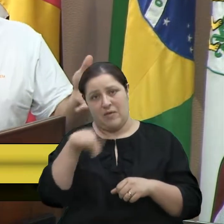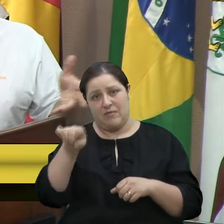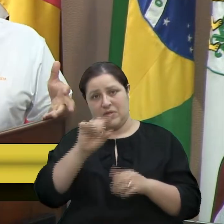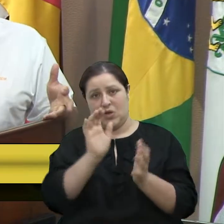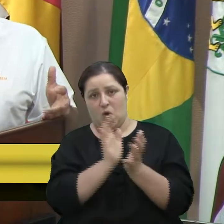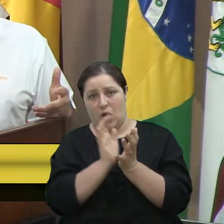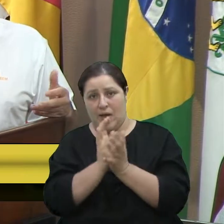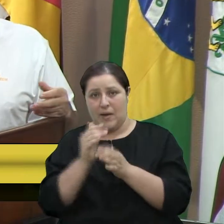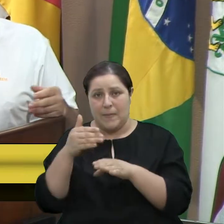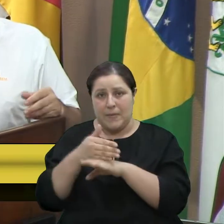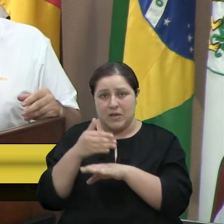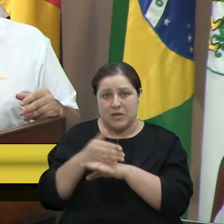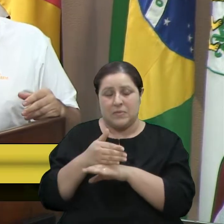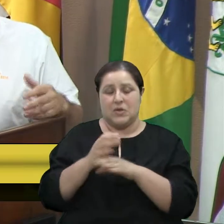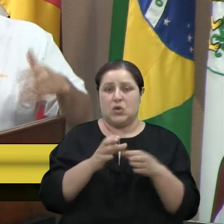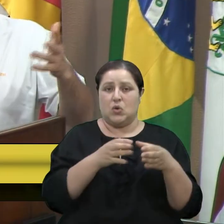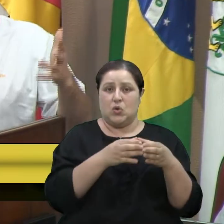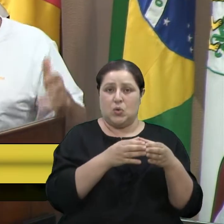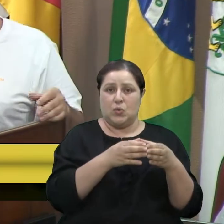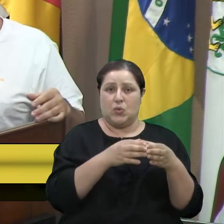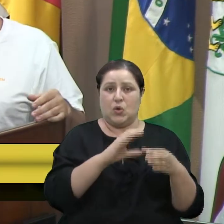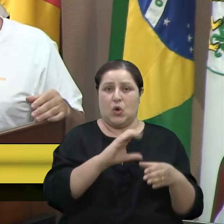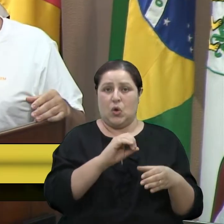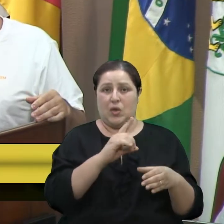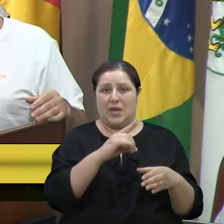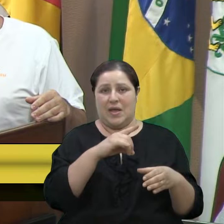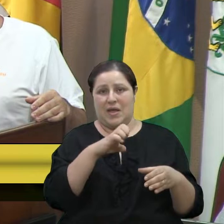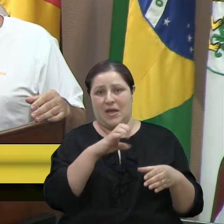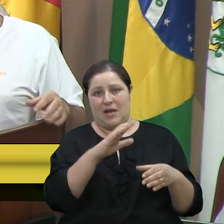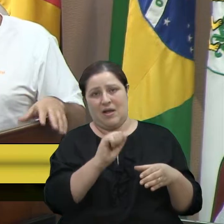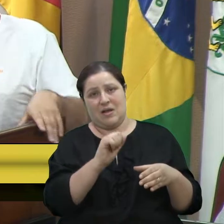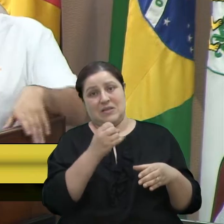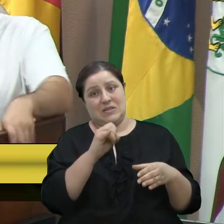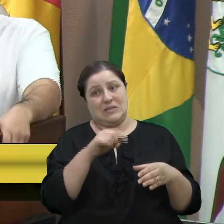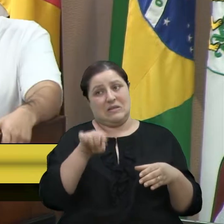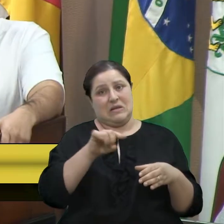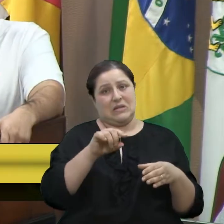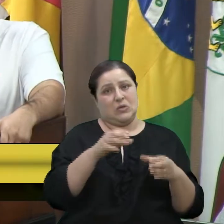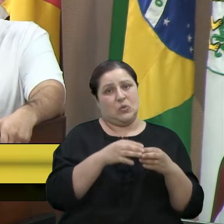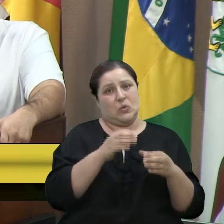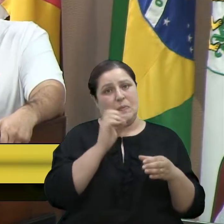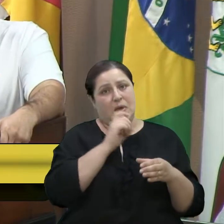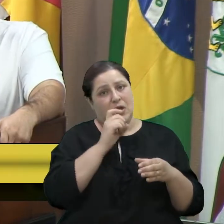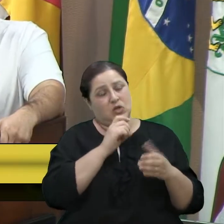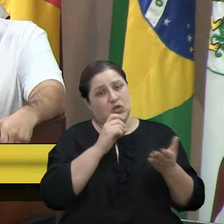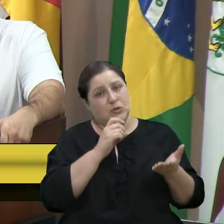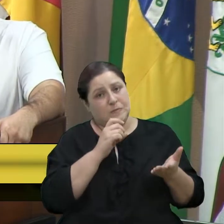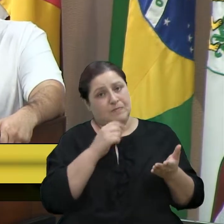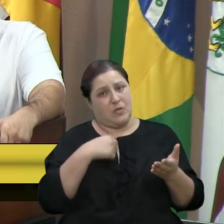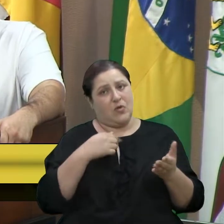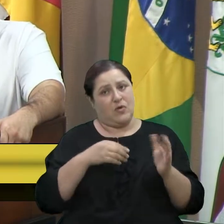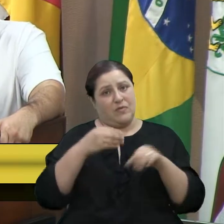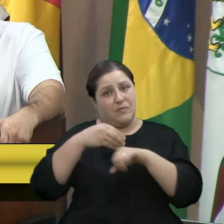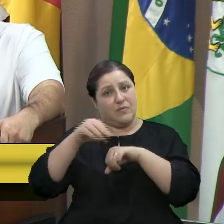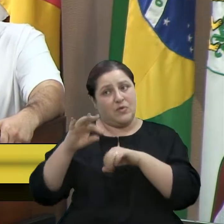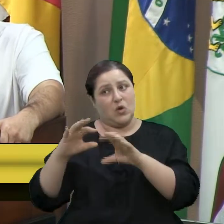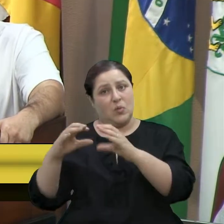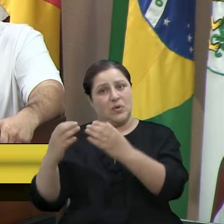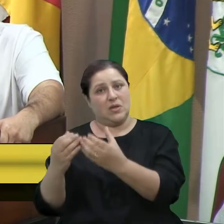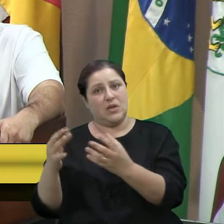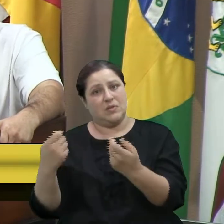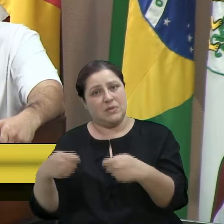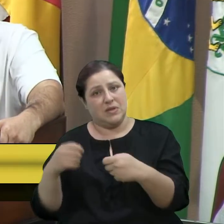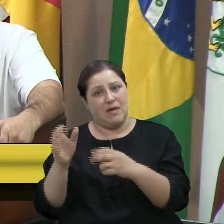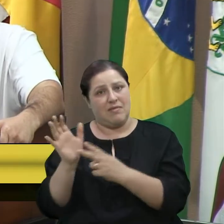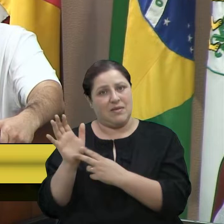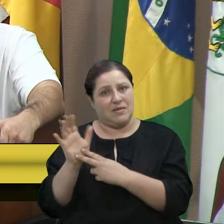que fazem parte dessa frente parlamentar da Codeca estão mentindo. Mas eu quero dizer para vocês, e comunidade, a gente tem que se atentar a algumas